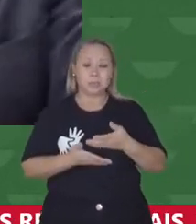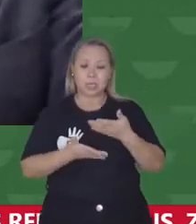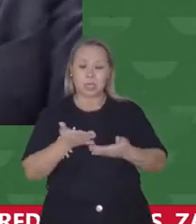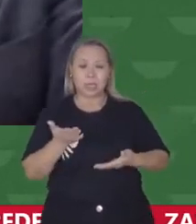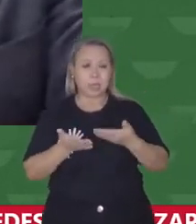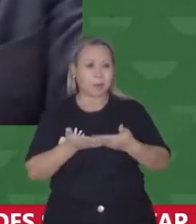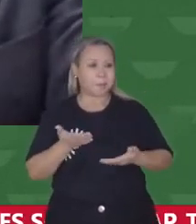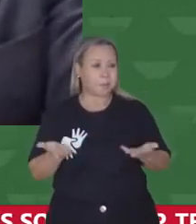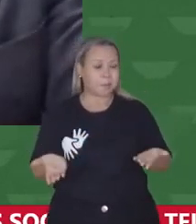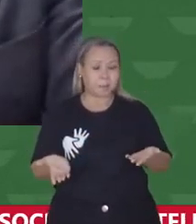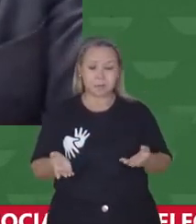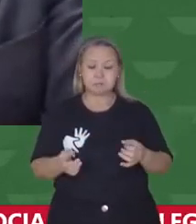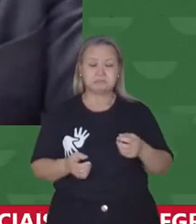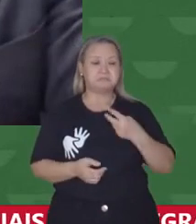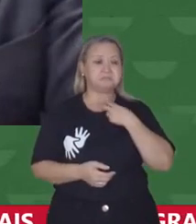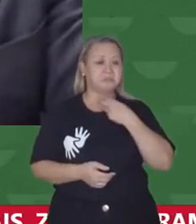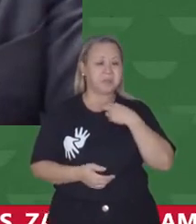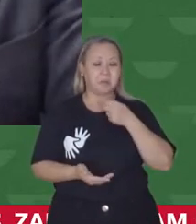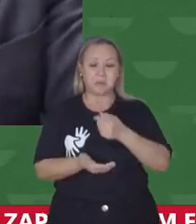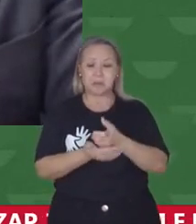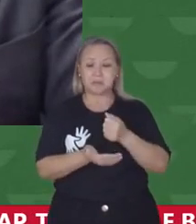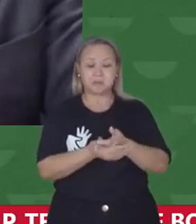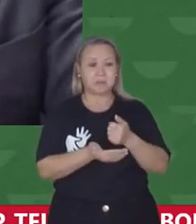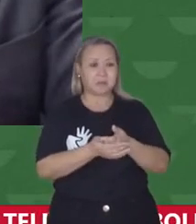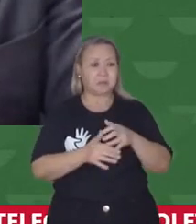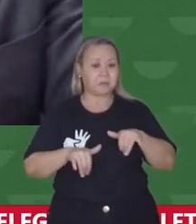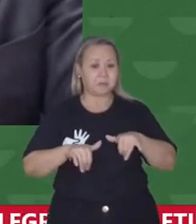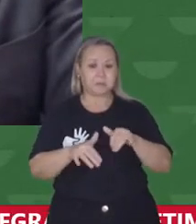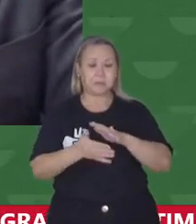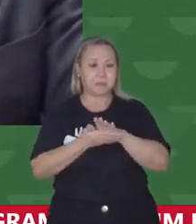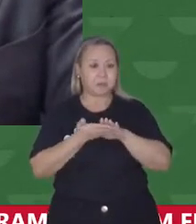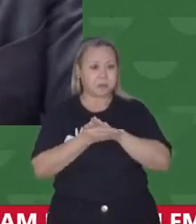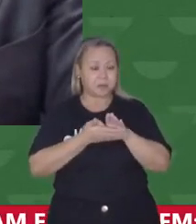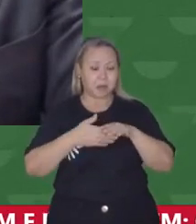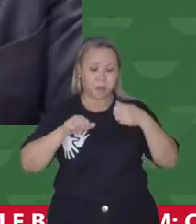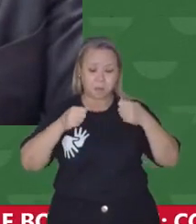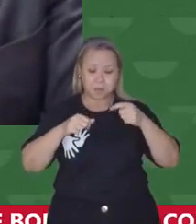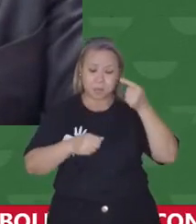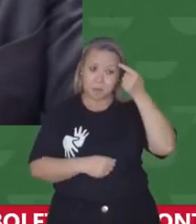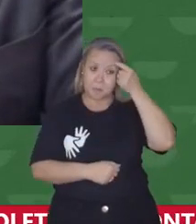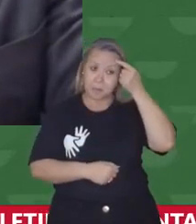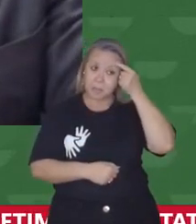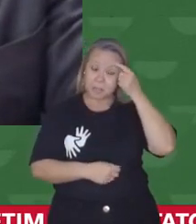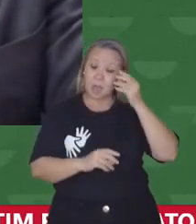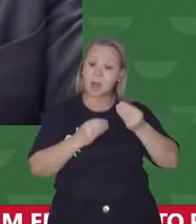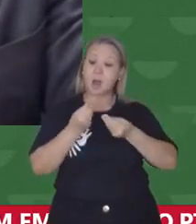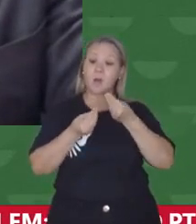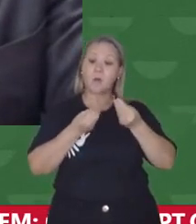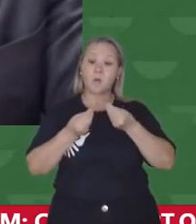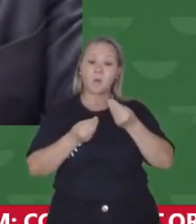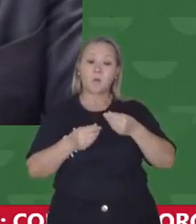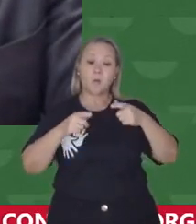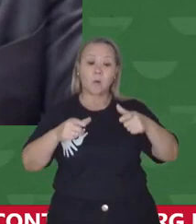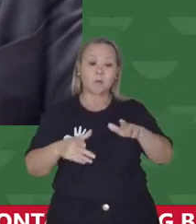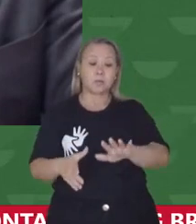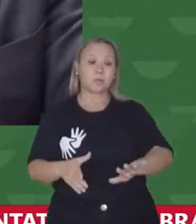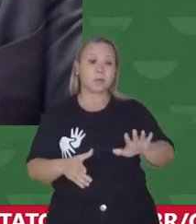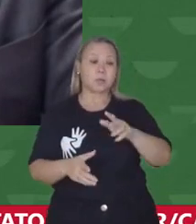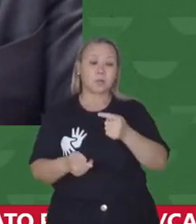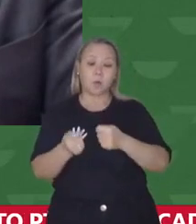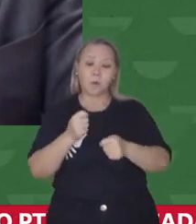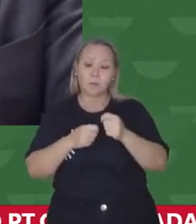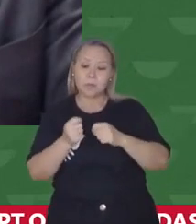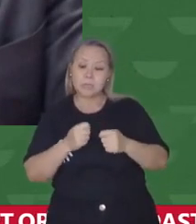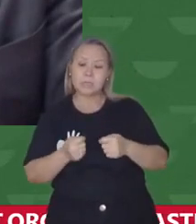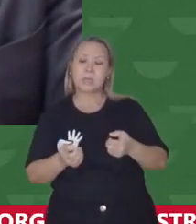de compra por causa da inflação. Então a gente vai precisar pensar em como o setor financeiro vai poder refinanciar